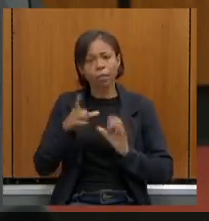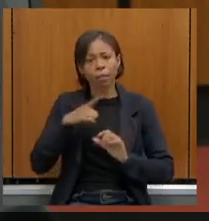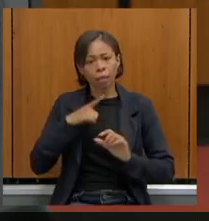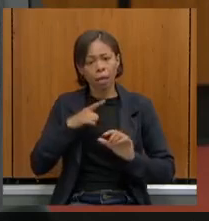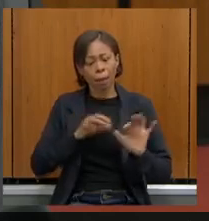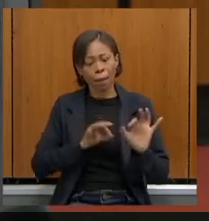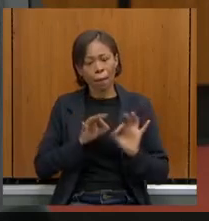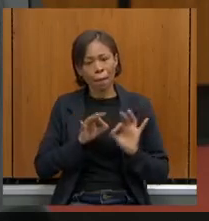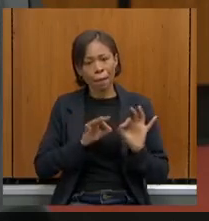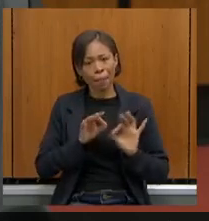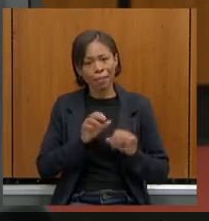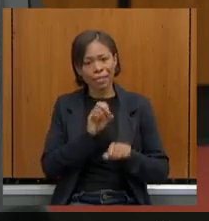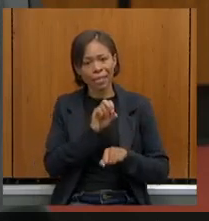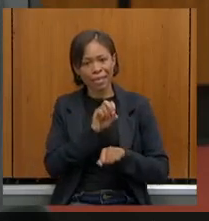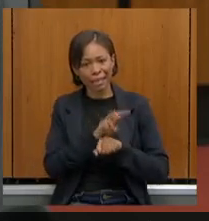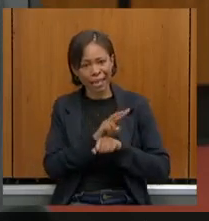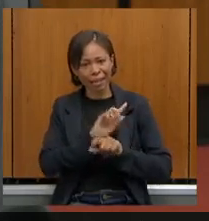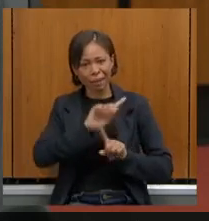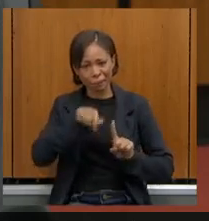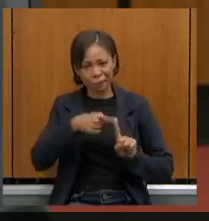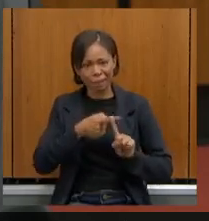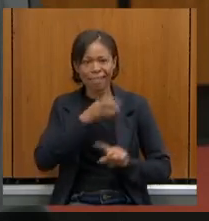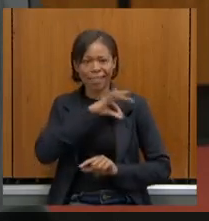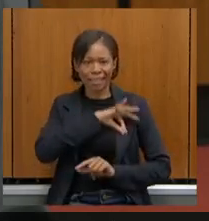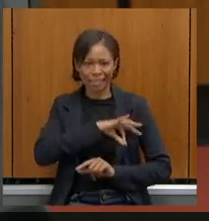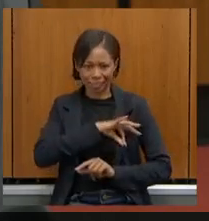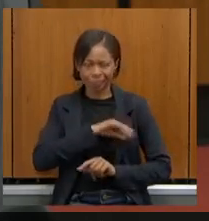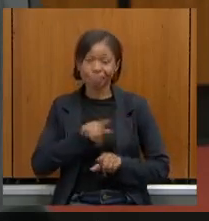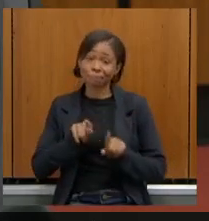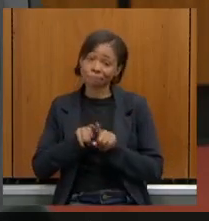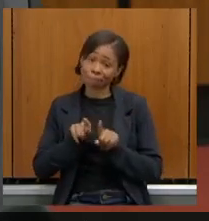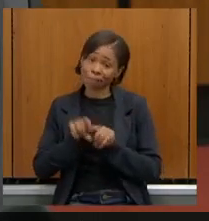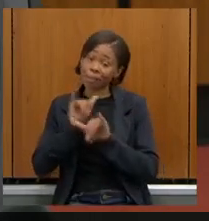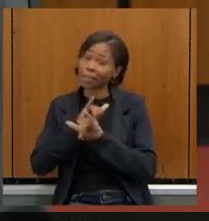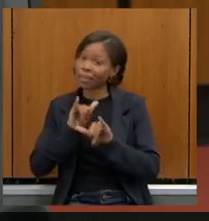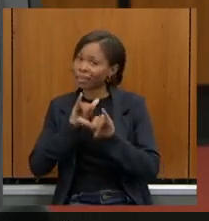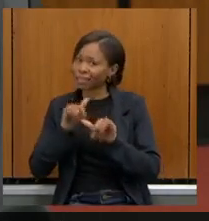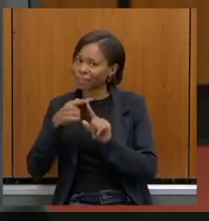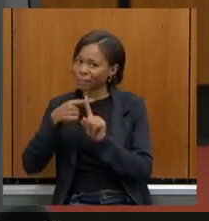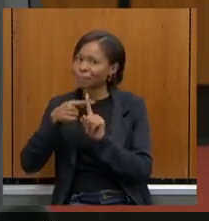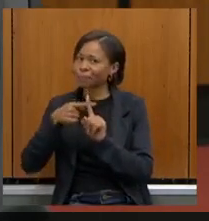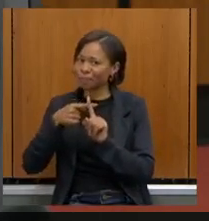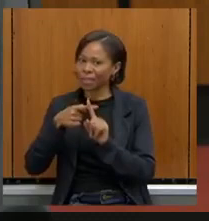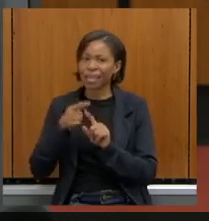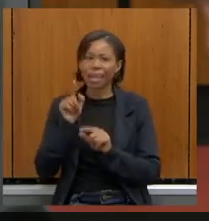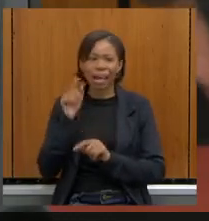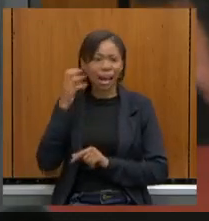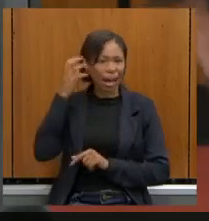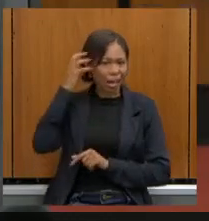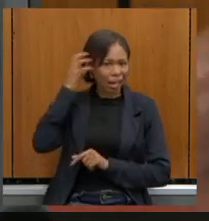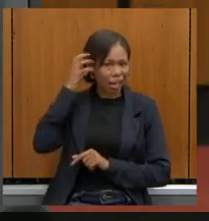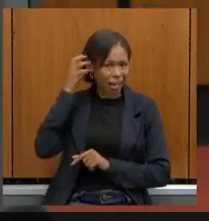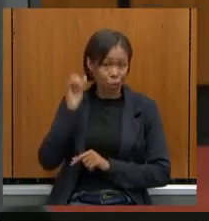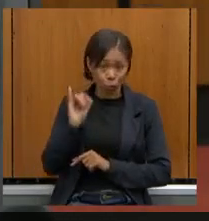tem uma notícia boa, com relação à Rádio em Confidência e à TV, fizemos uma reunião com o secretário